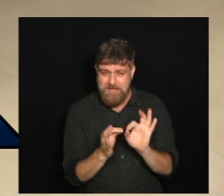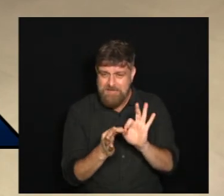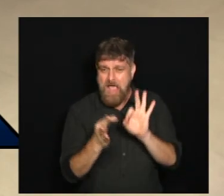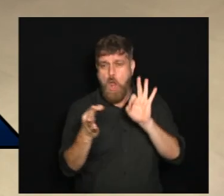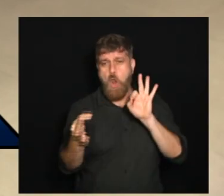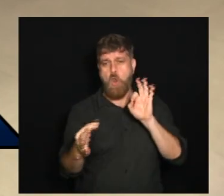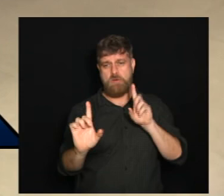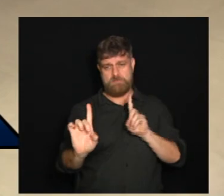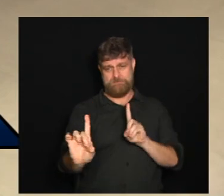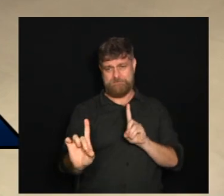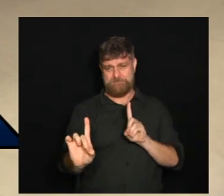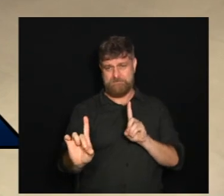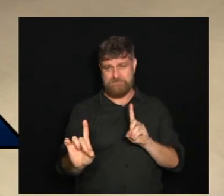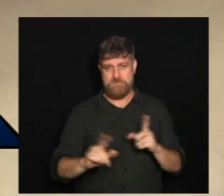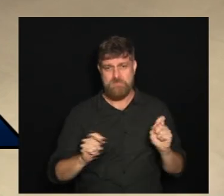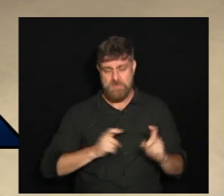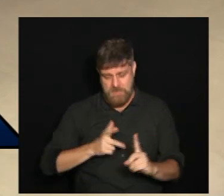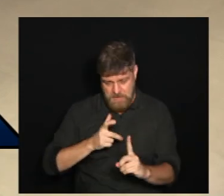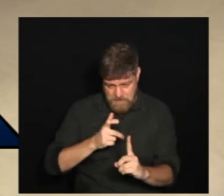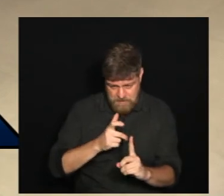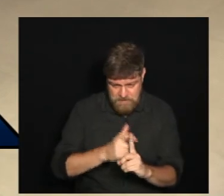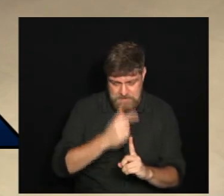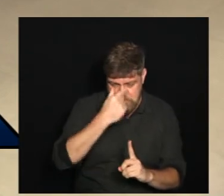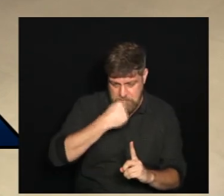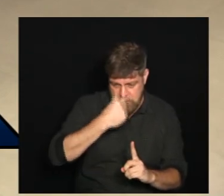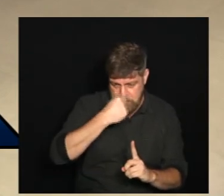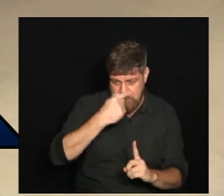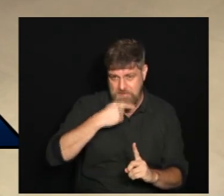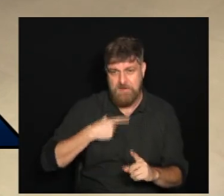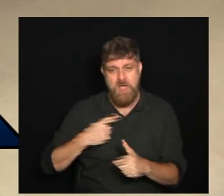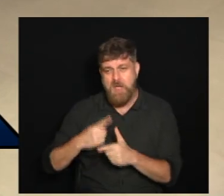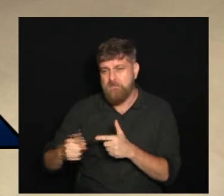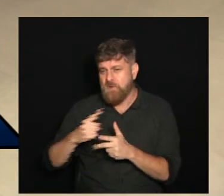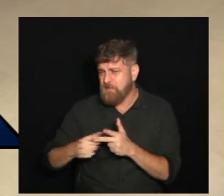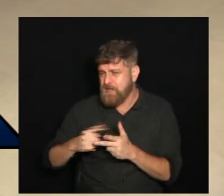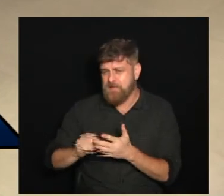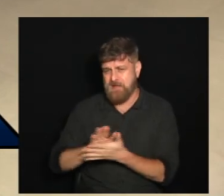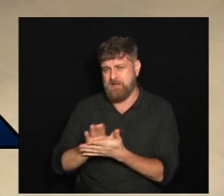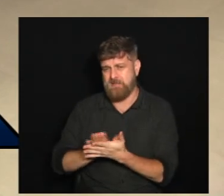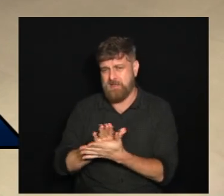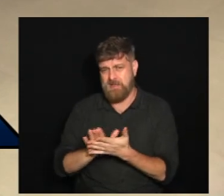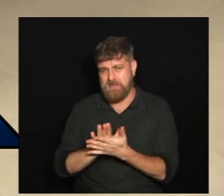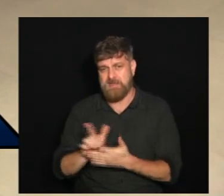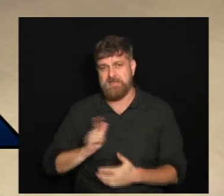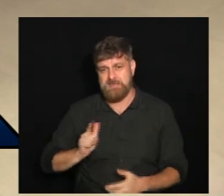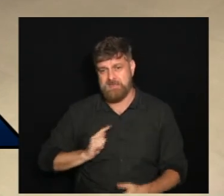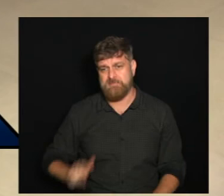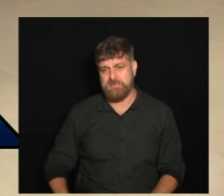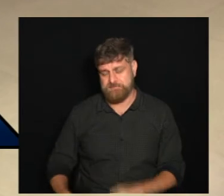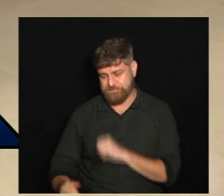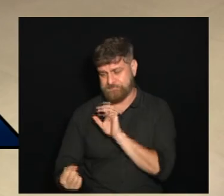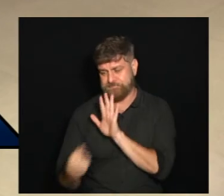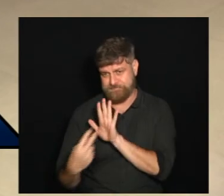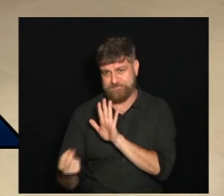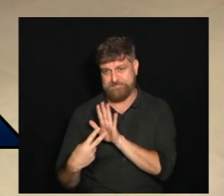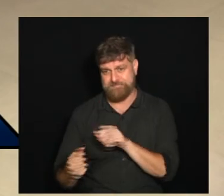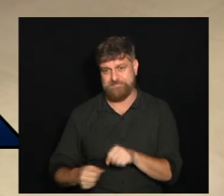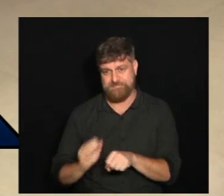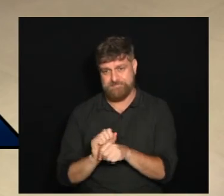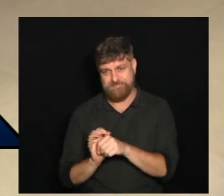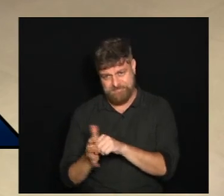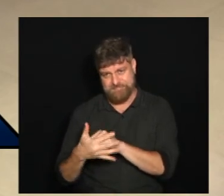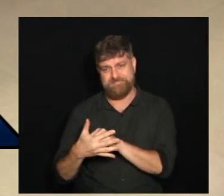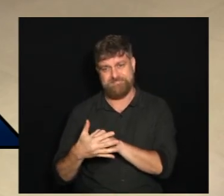que eles possam ser vacinados contra a influenza sem nenhum tipo de problema, e mais do que isso, não se contaminem, né, agora com o